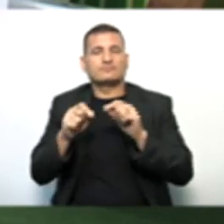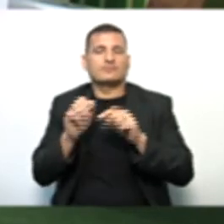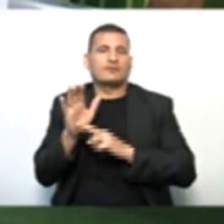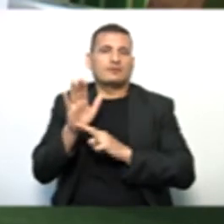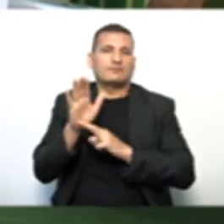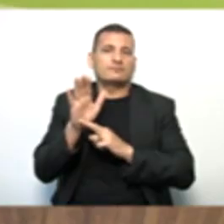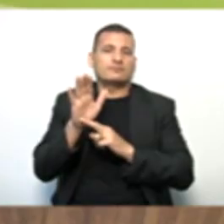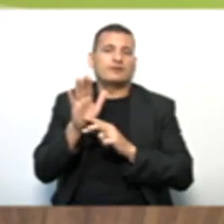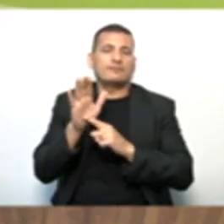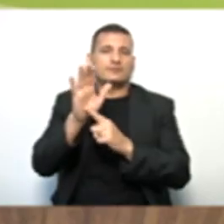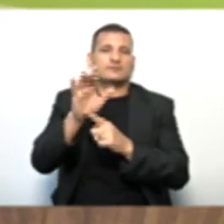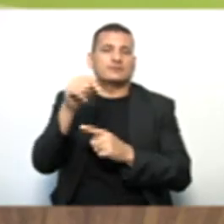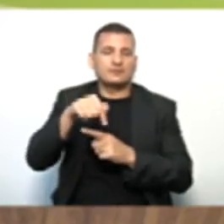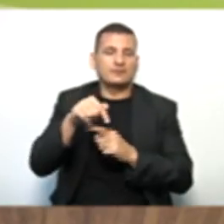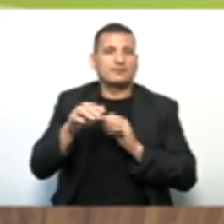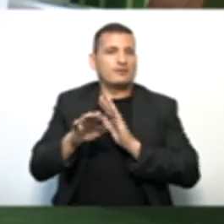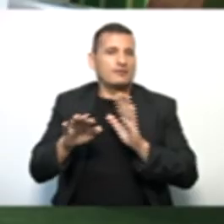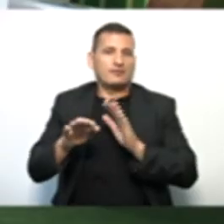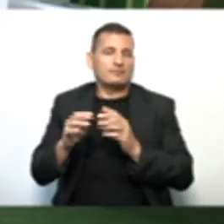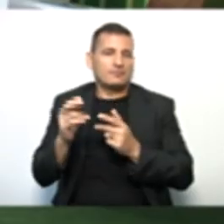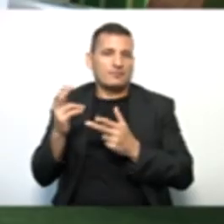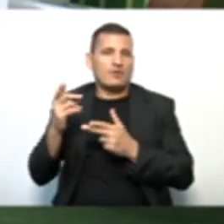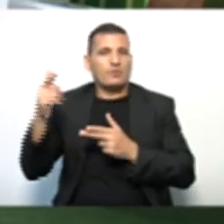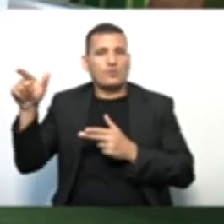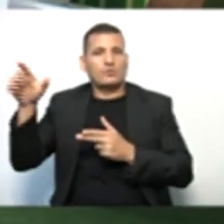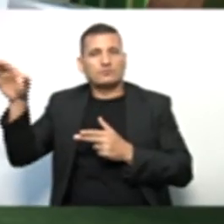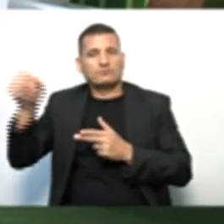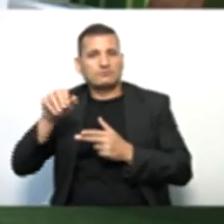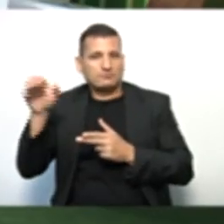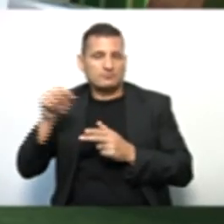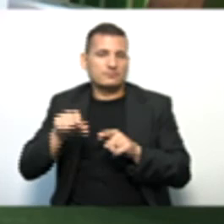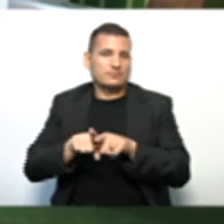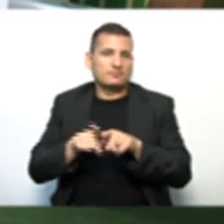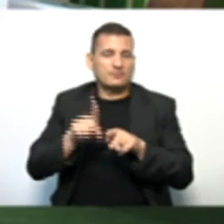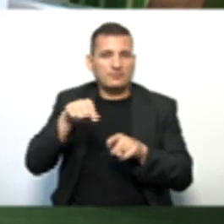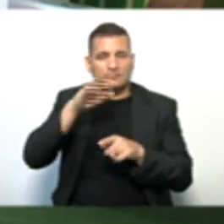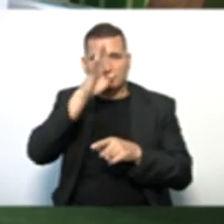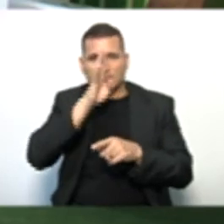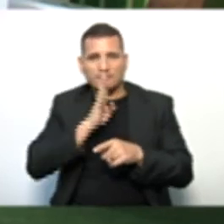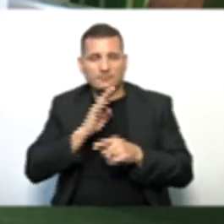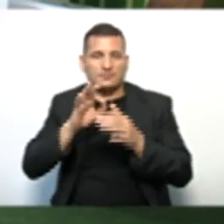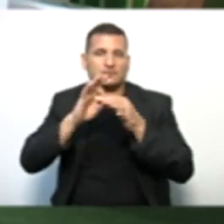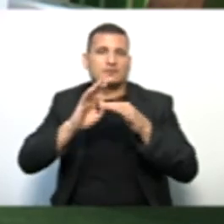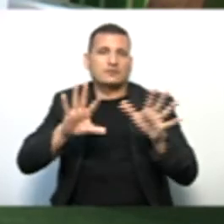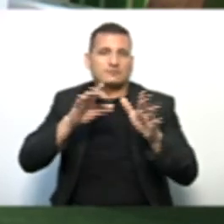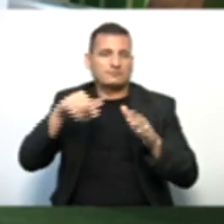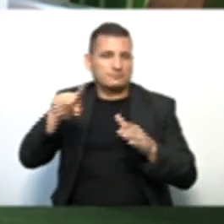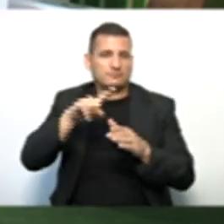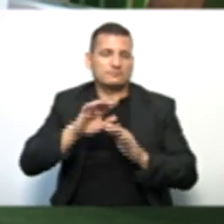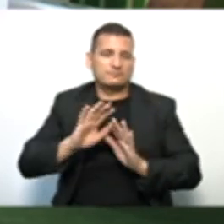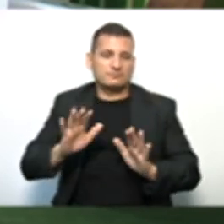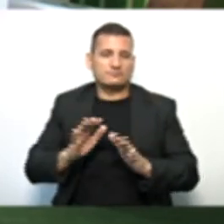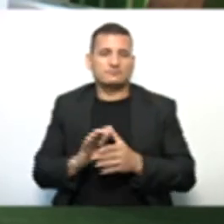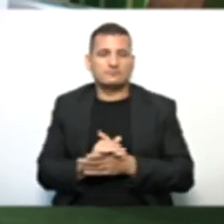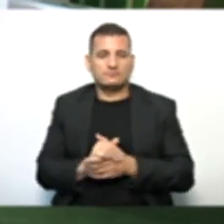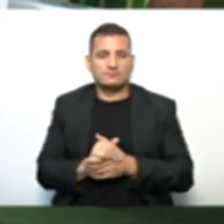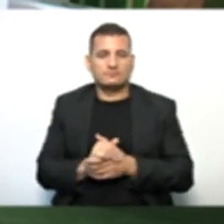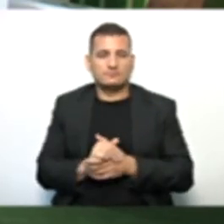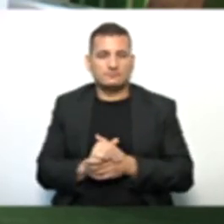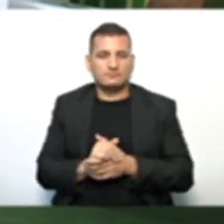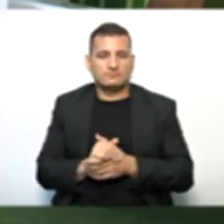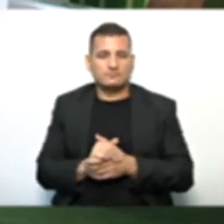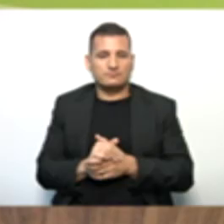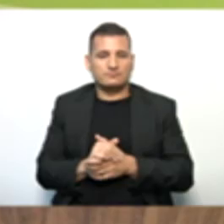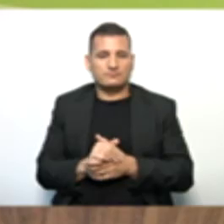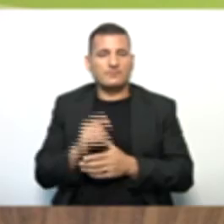aqui, tudo é open source, né? É verdade. Tudo é grátis, tudo aqui é grátis, tudo é open source, a gente disponibiliza pra vocês, tudo é open source, né, pessoal?